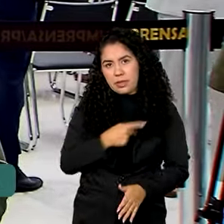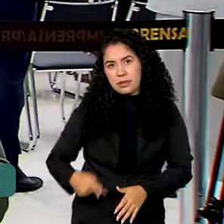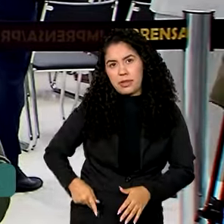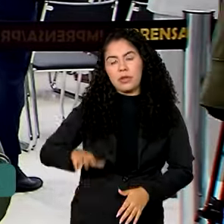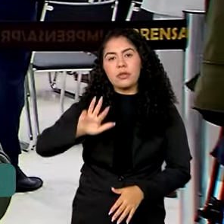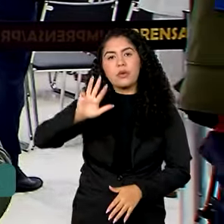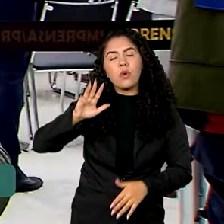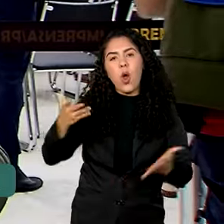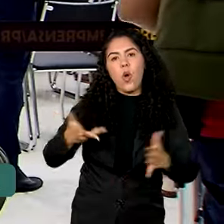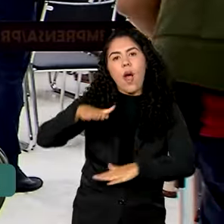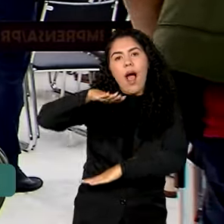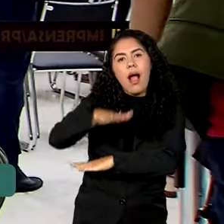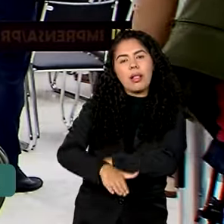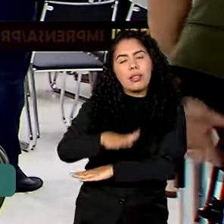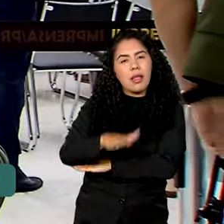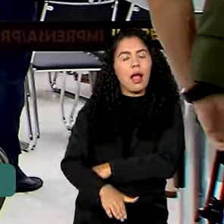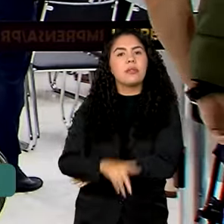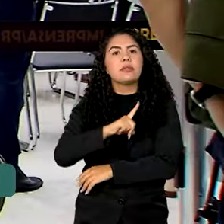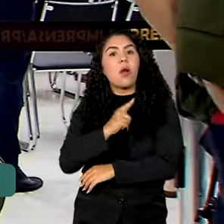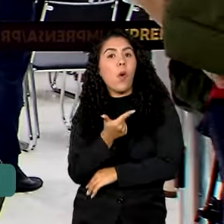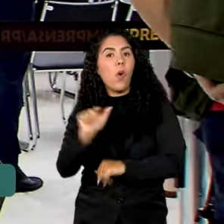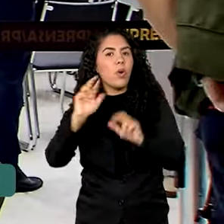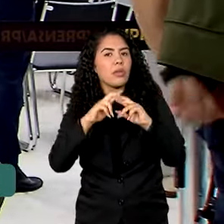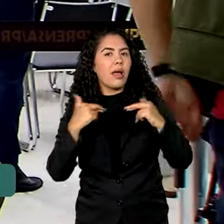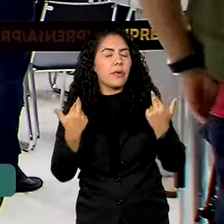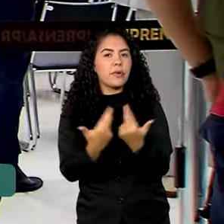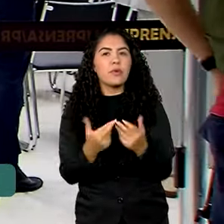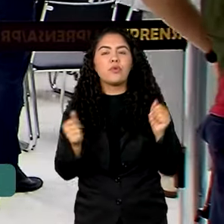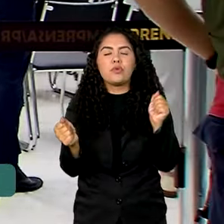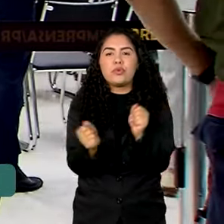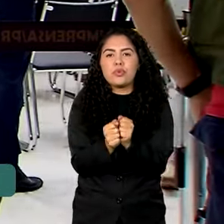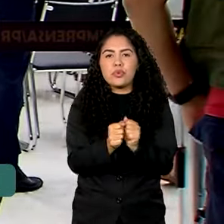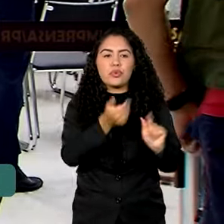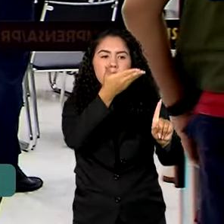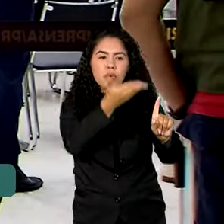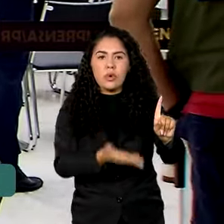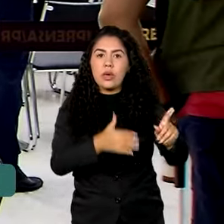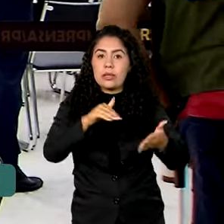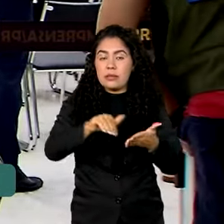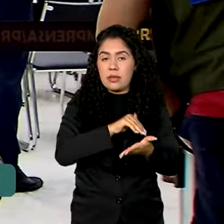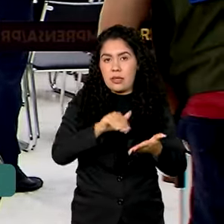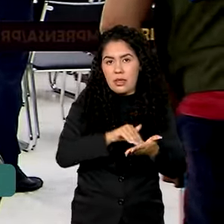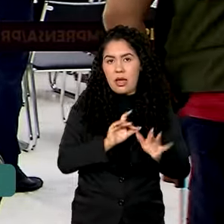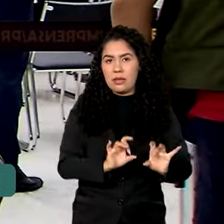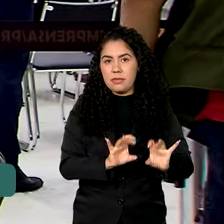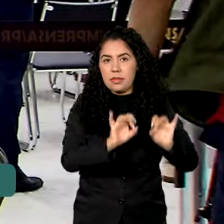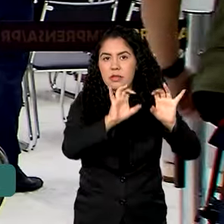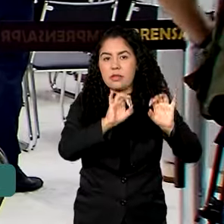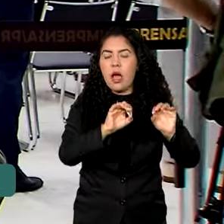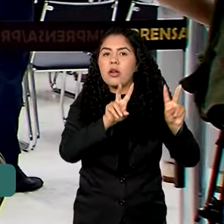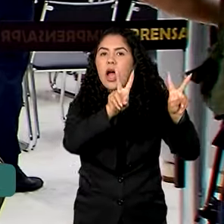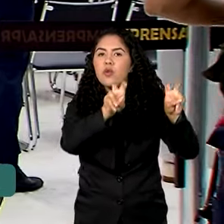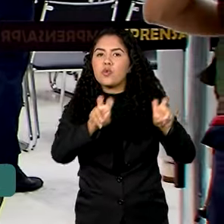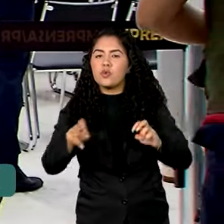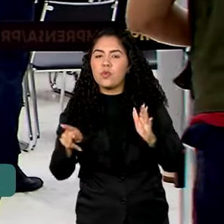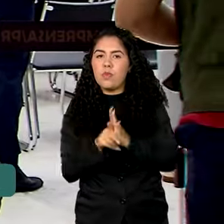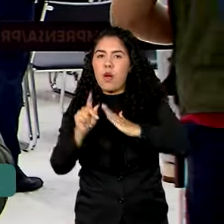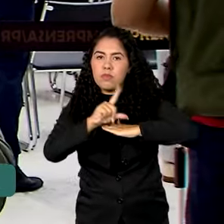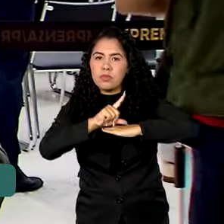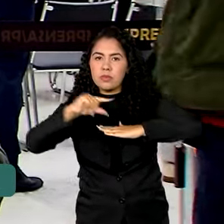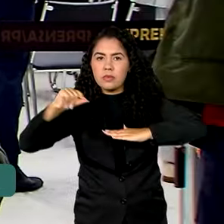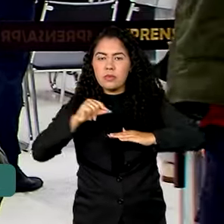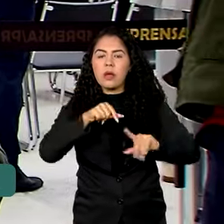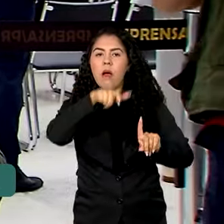ele também tem um outro encontro, ele vai participar de uma reunião com um secretário especial para assuntos jurídicos da Casa Civil, Marcos Rogério de